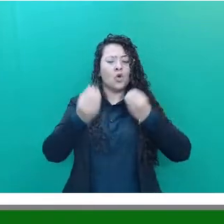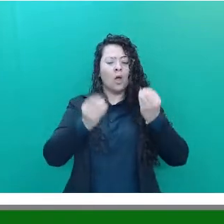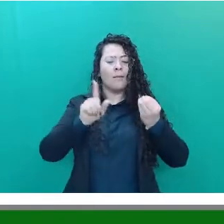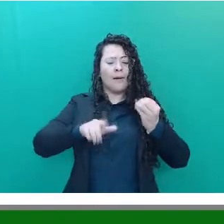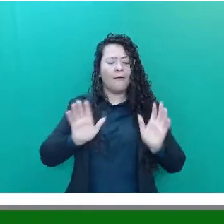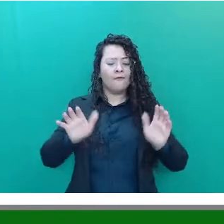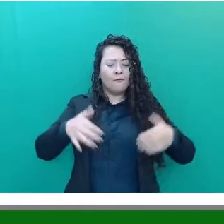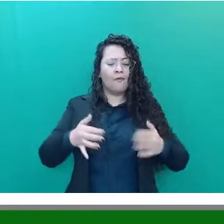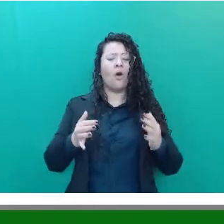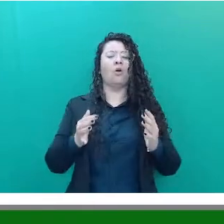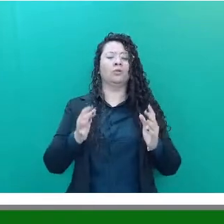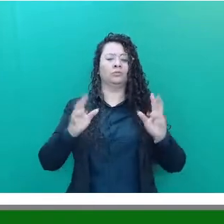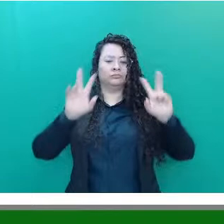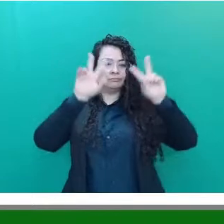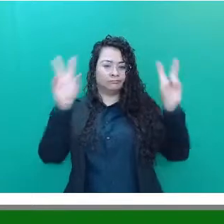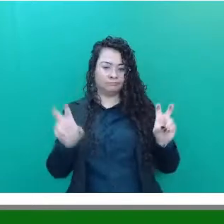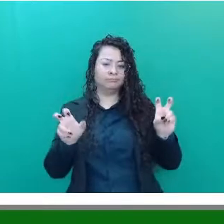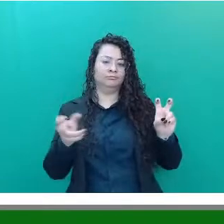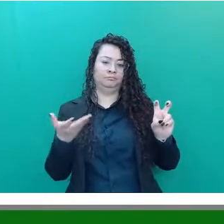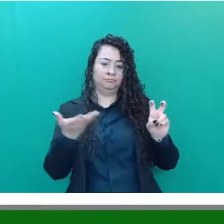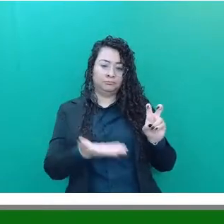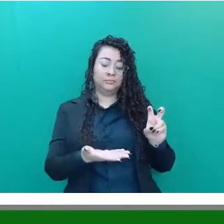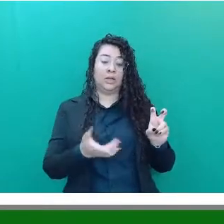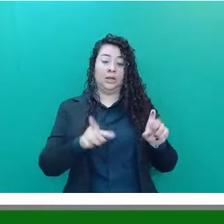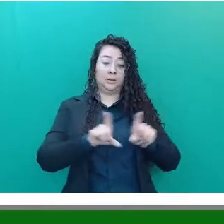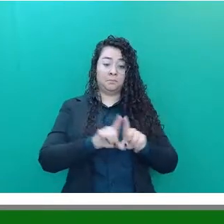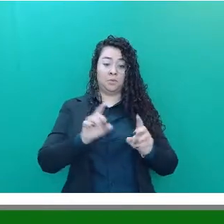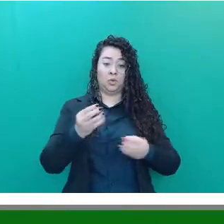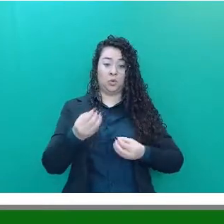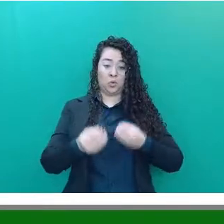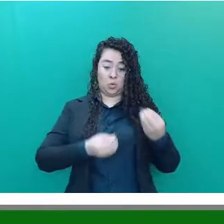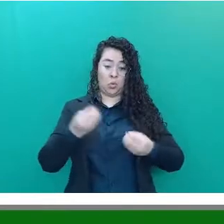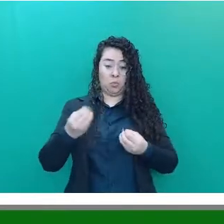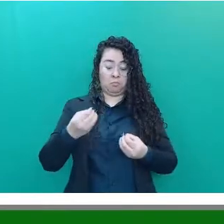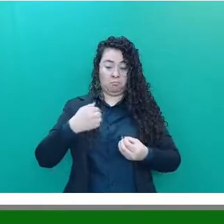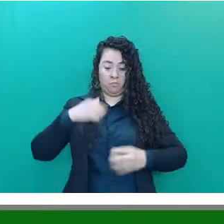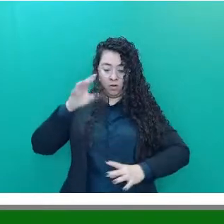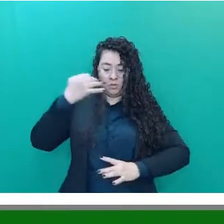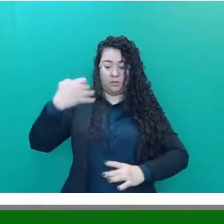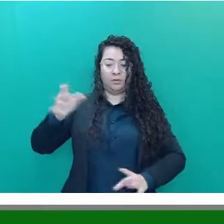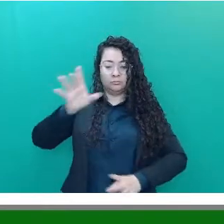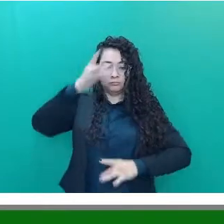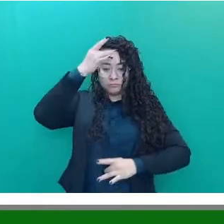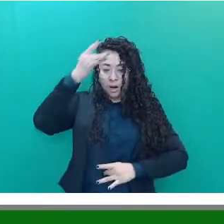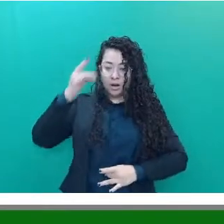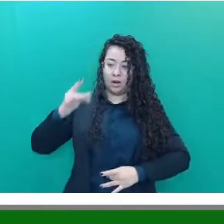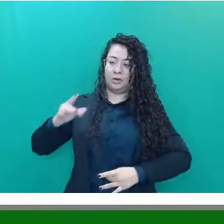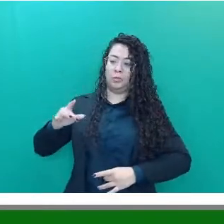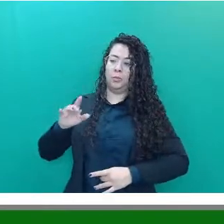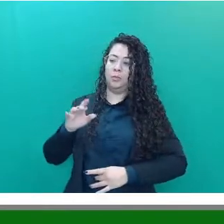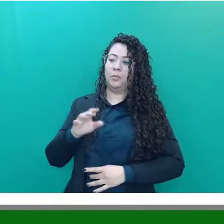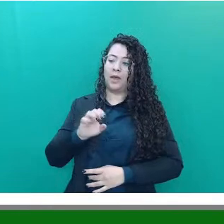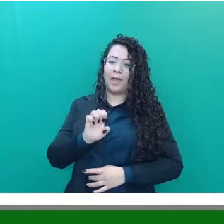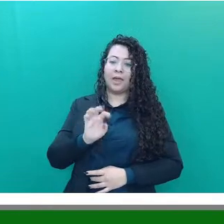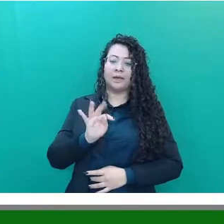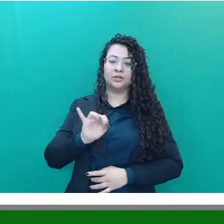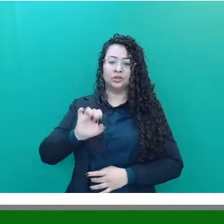e do seu lugar, né, do seu lugar ETIUS, ou lugar do ETIUS, como um campo de pesquisa também,